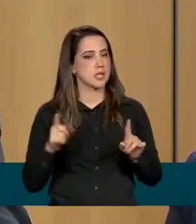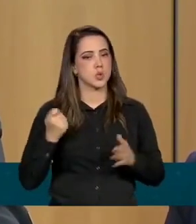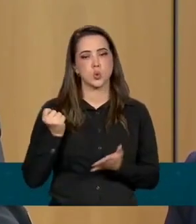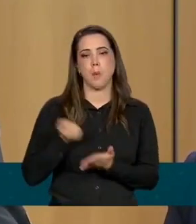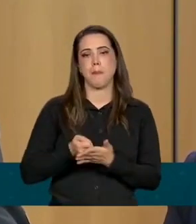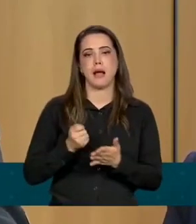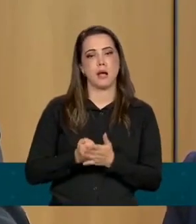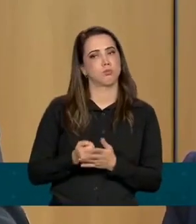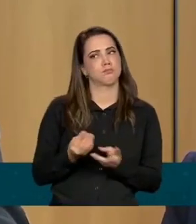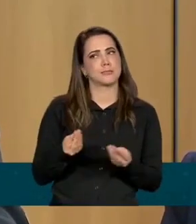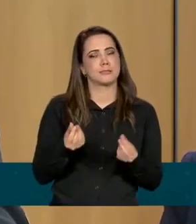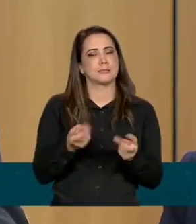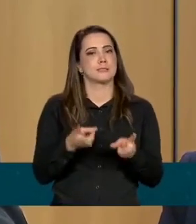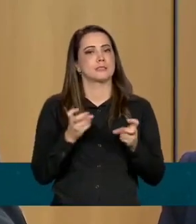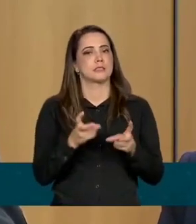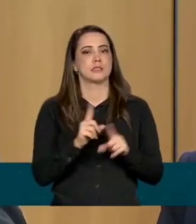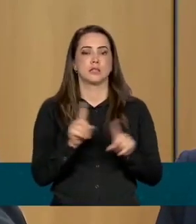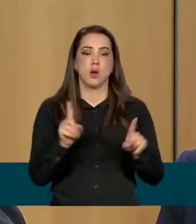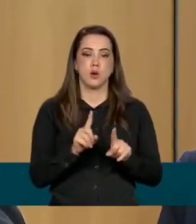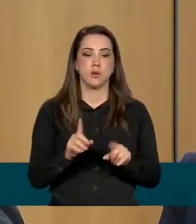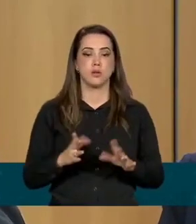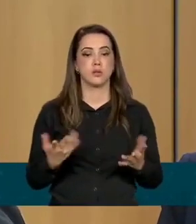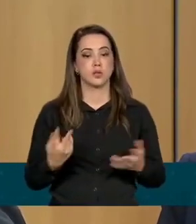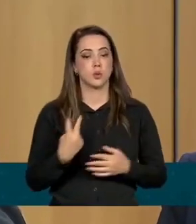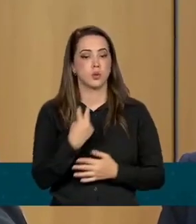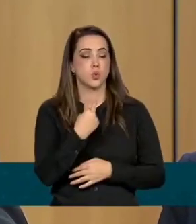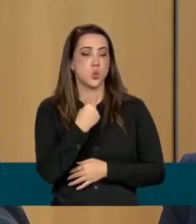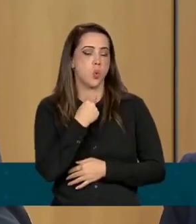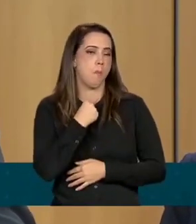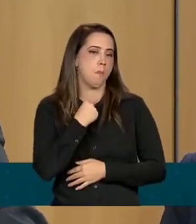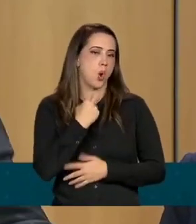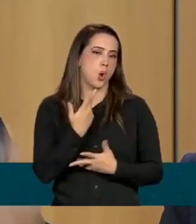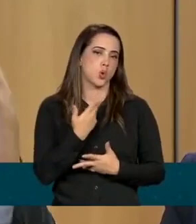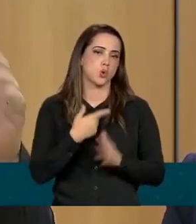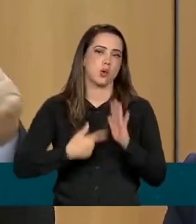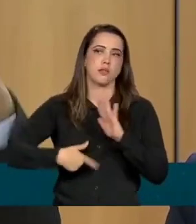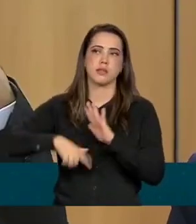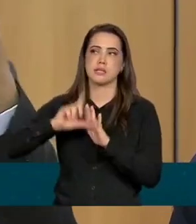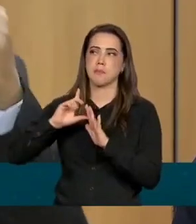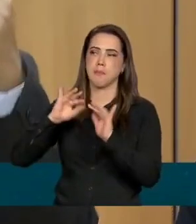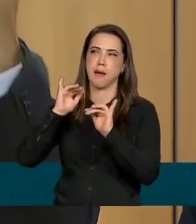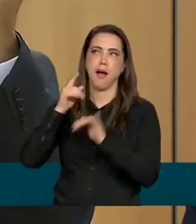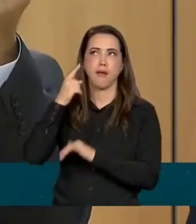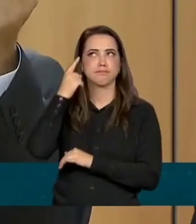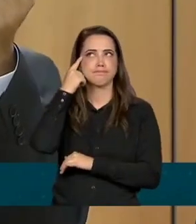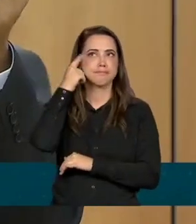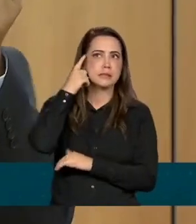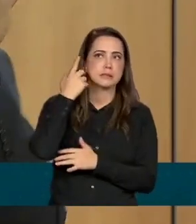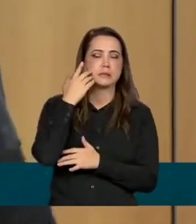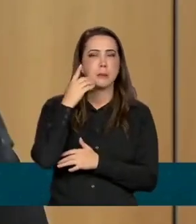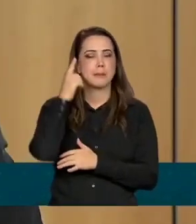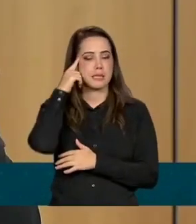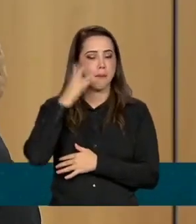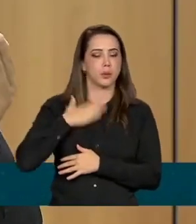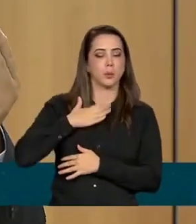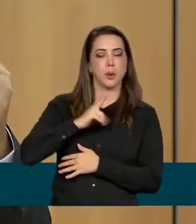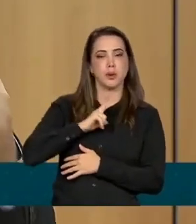para ter intuição e suspeita. Então, eu não posso, assim, antecipar o que eu imagino que